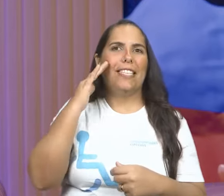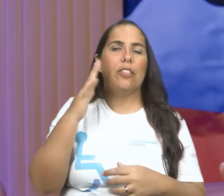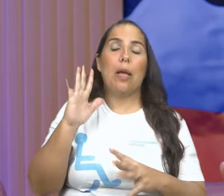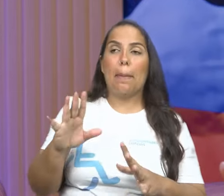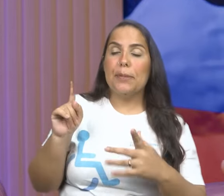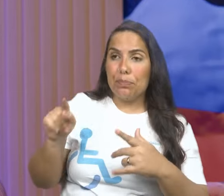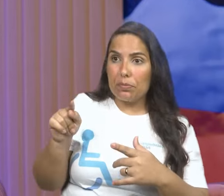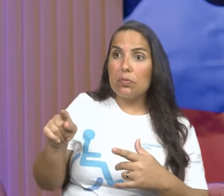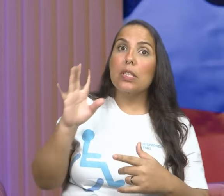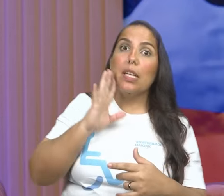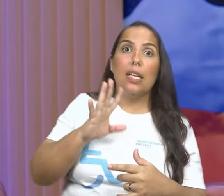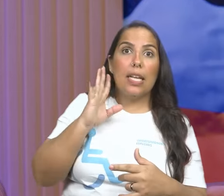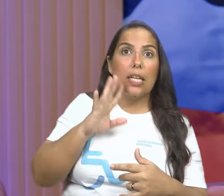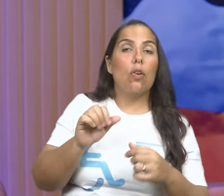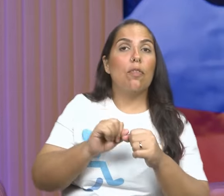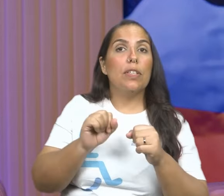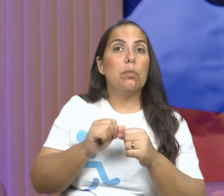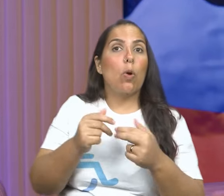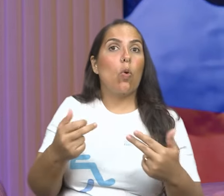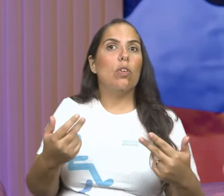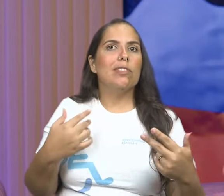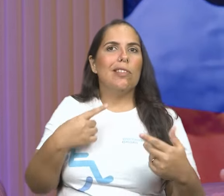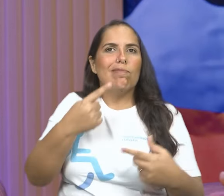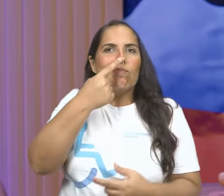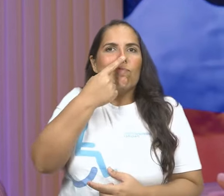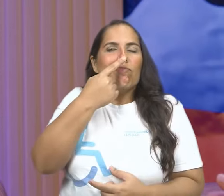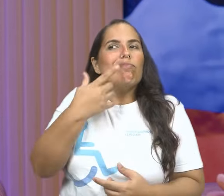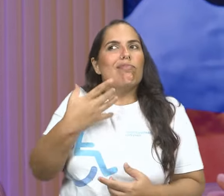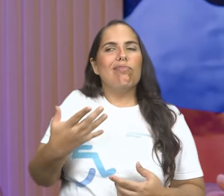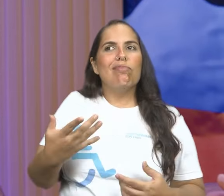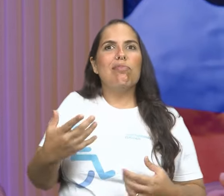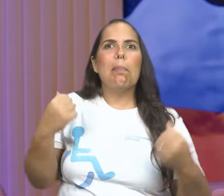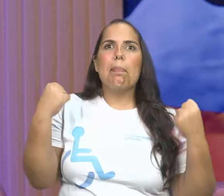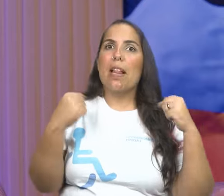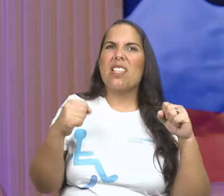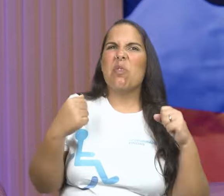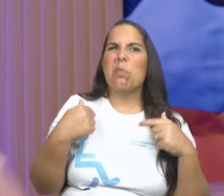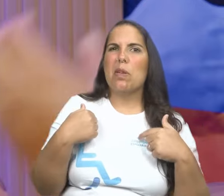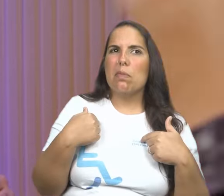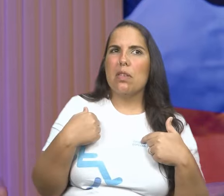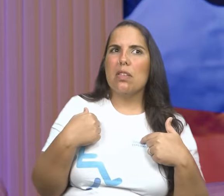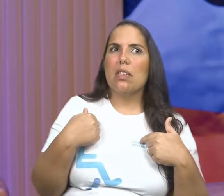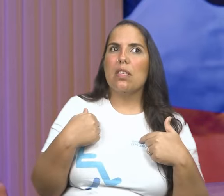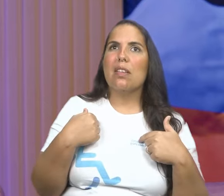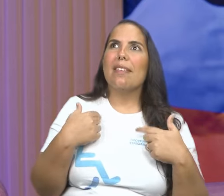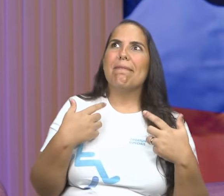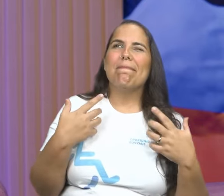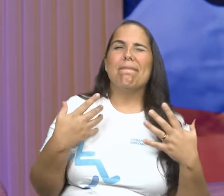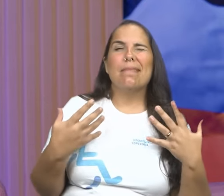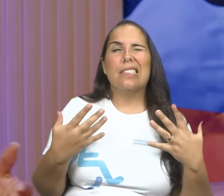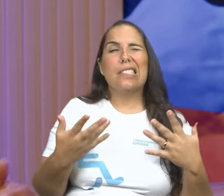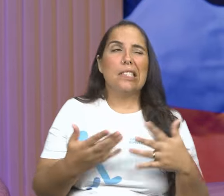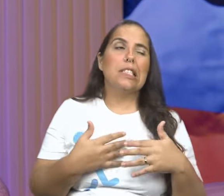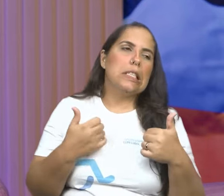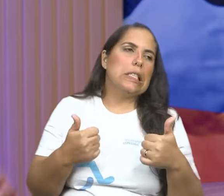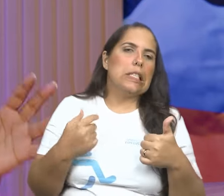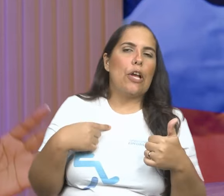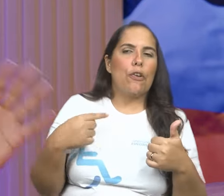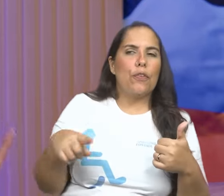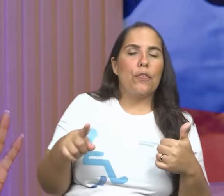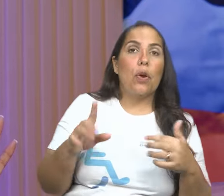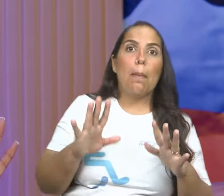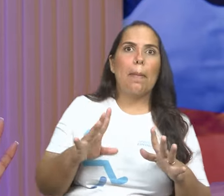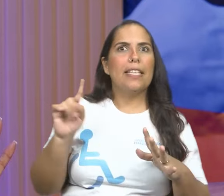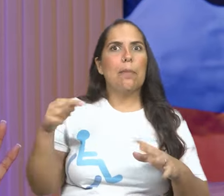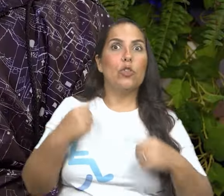mas então isso é legal você fazer algo que você se identifique malhação para mim é a hora que eu Putz vai Vamos lá fazer mas